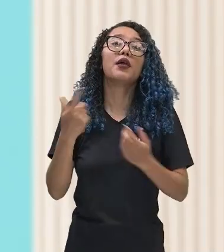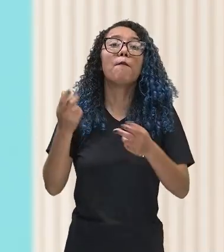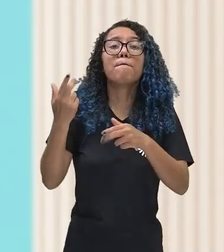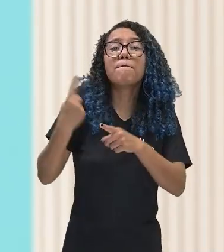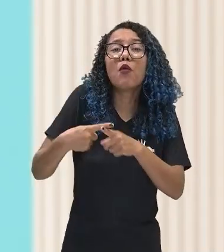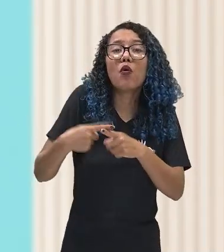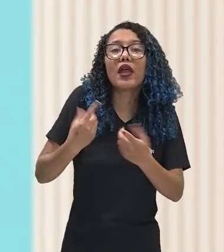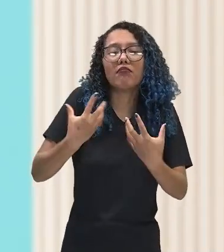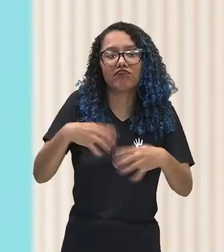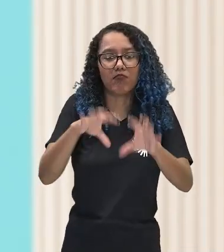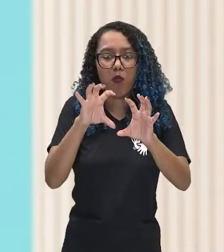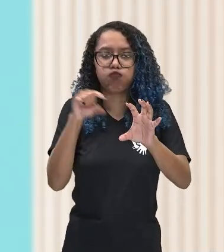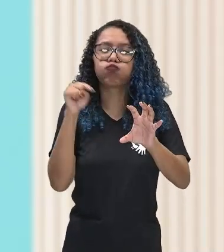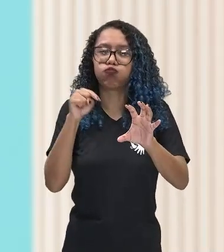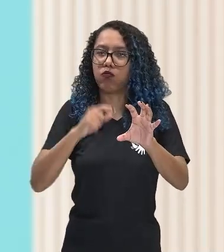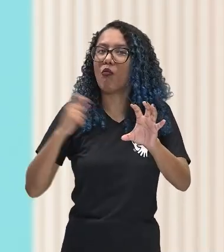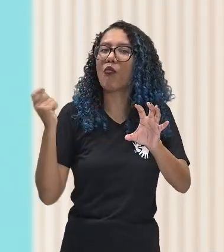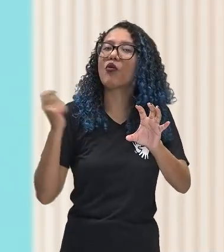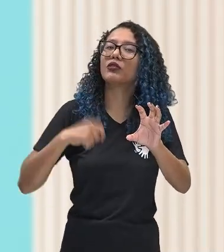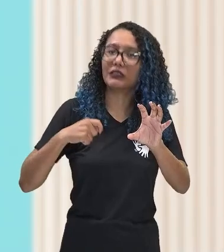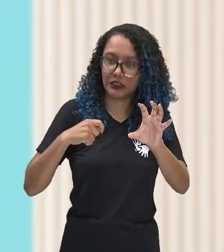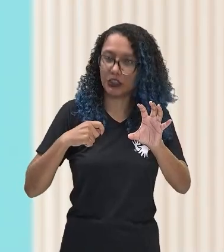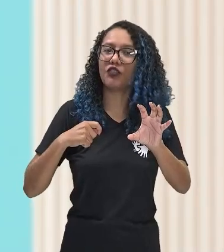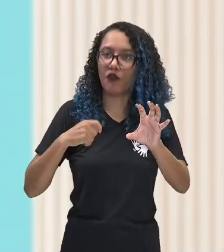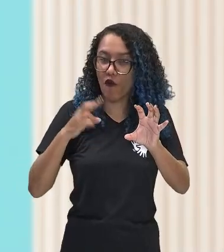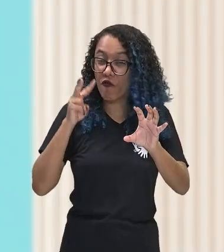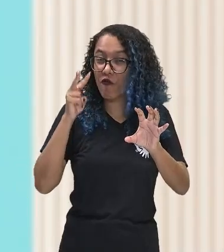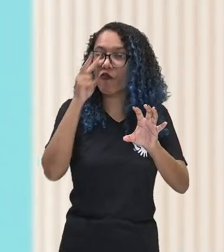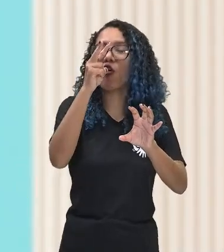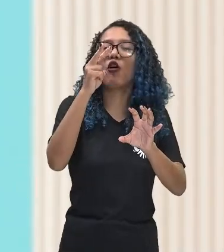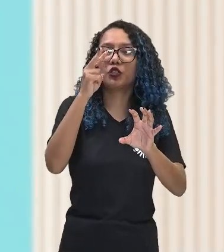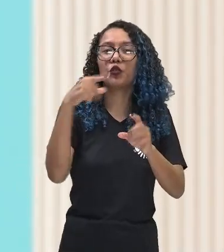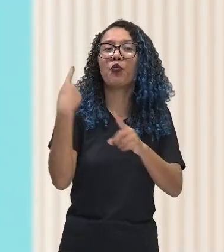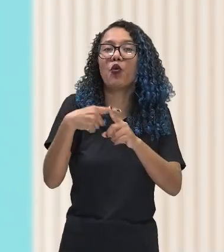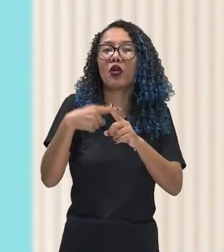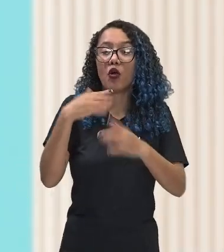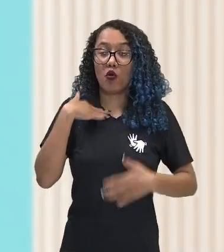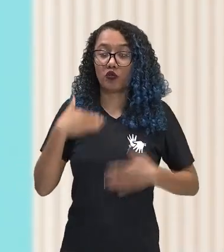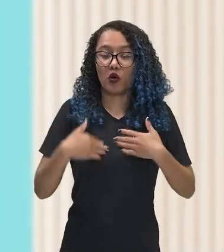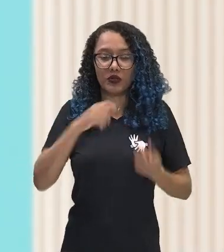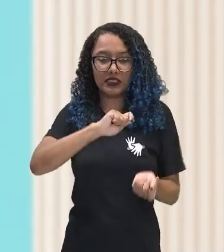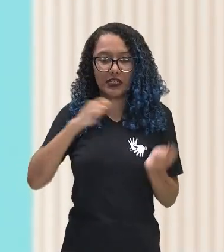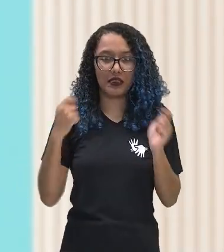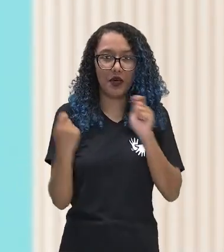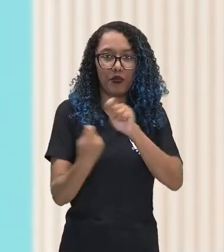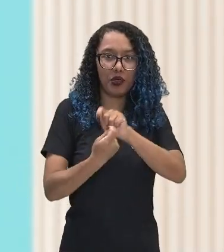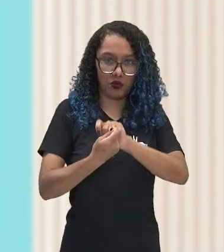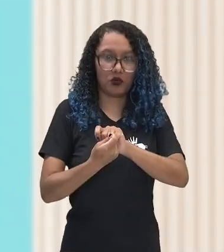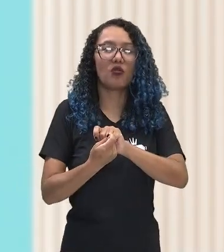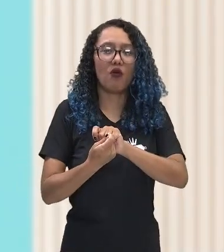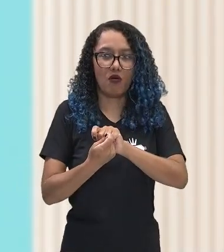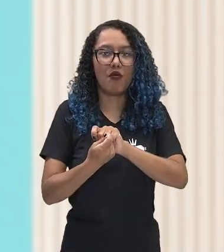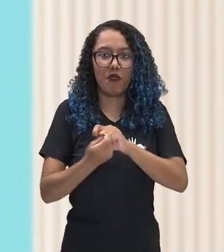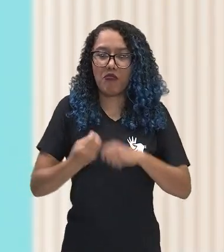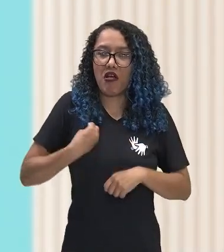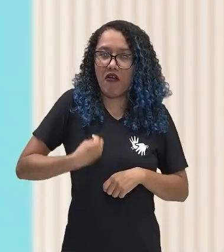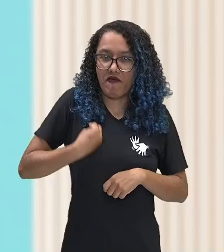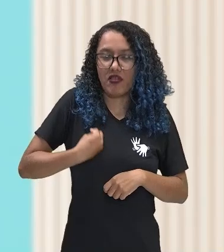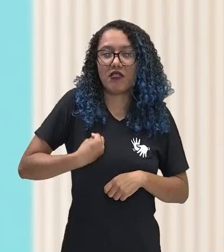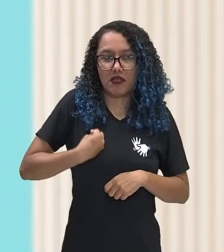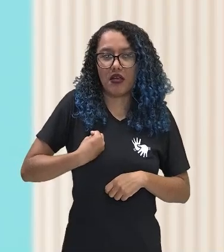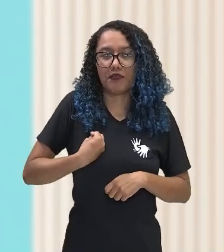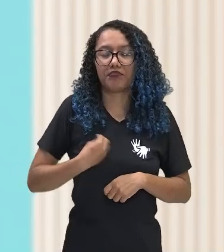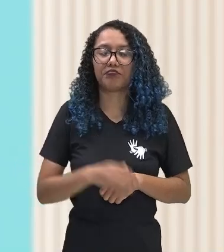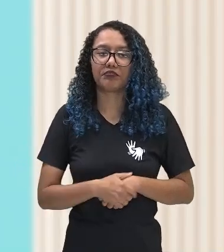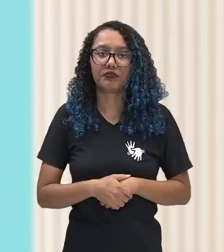capacidade Nossa anatomia ela foi evoluída para essa capacidade tanto que assim os seres humanos